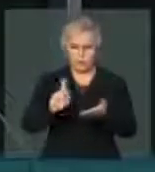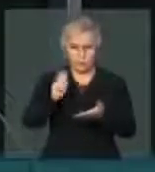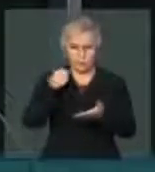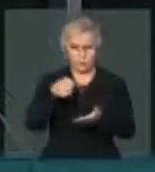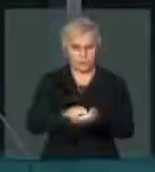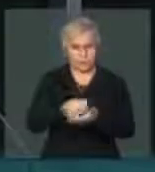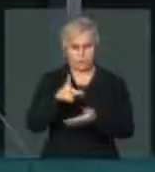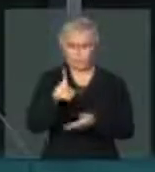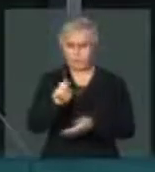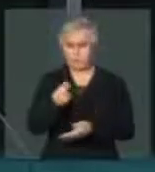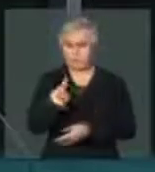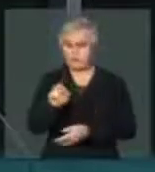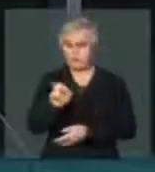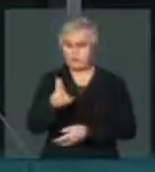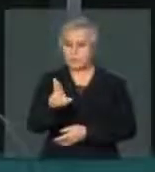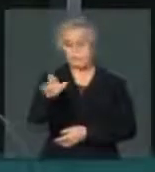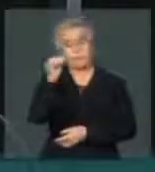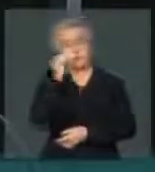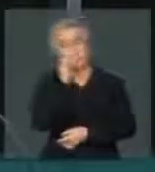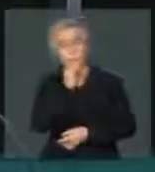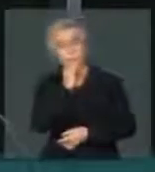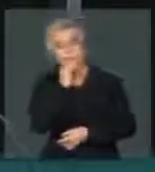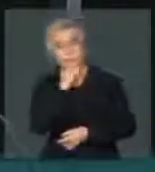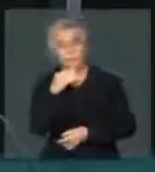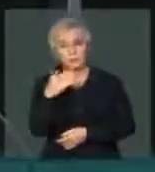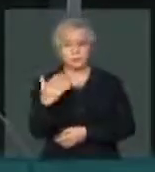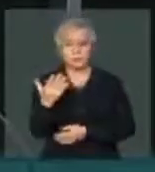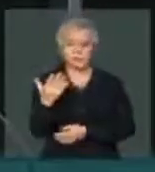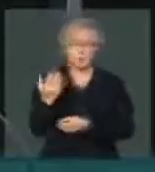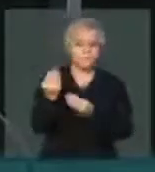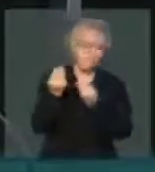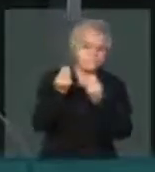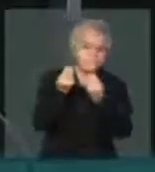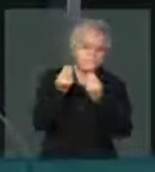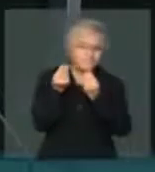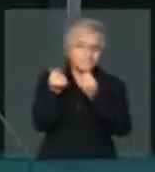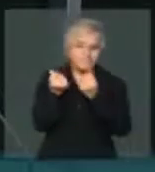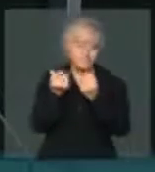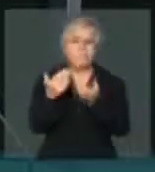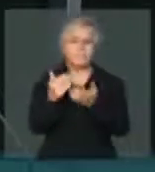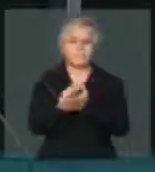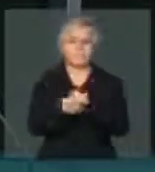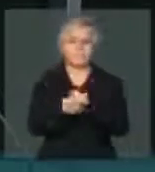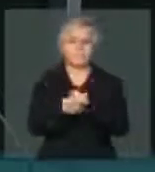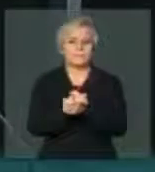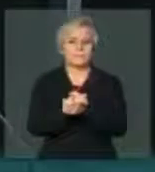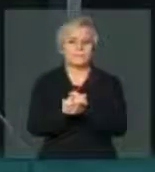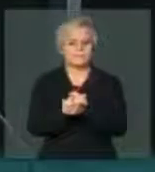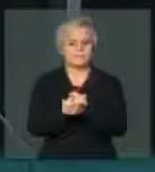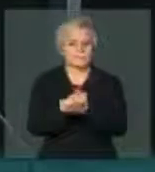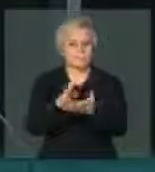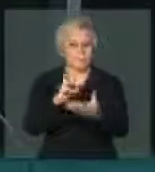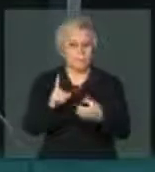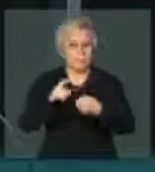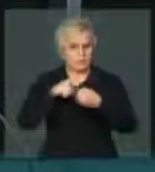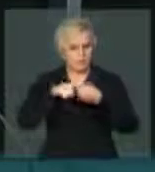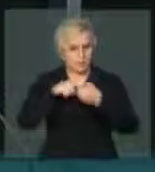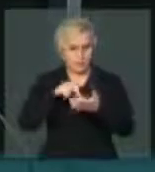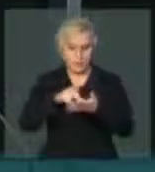Porque, por exemplo, um argumento sedutor e que tem seu lastro na realidade. Com o